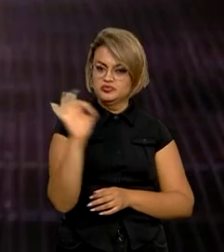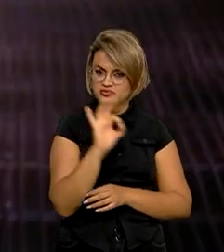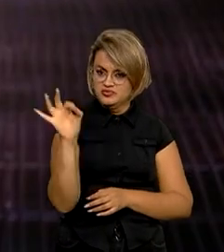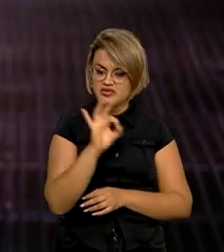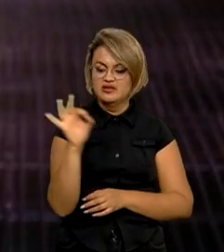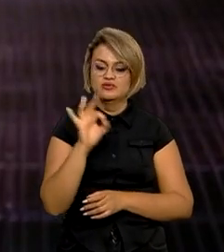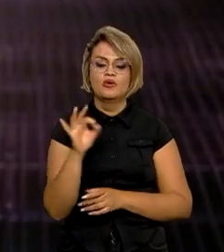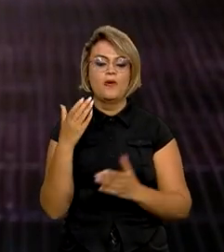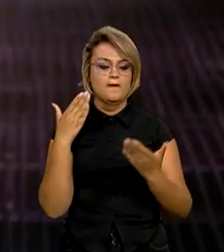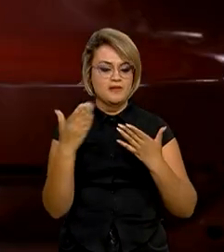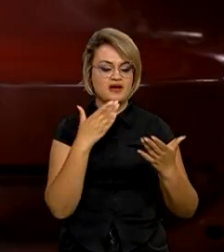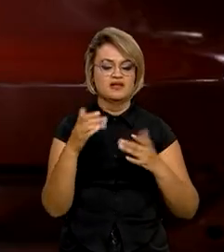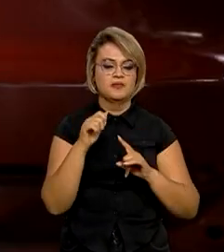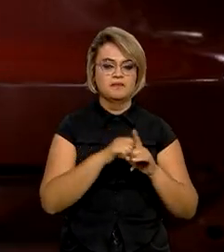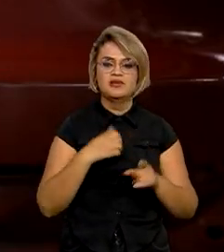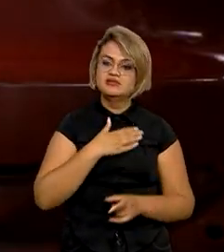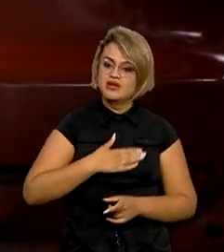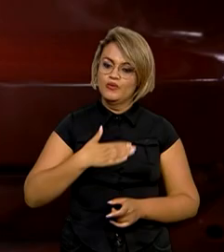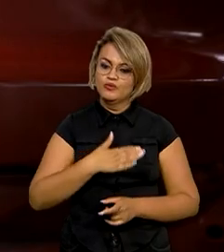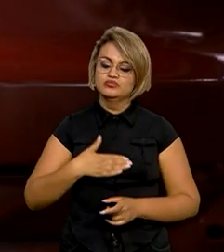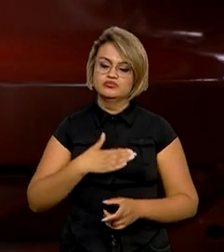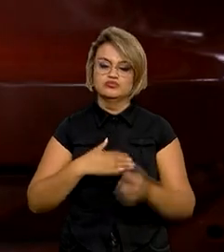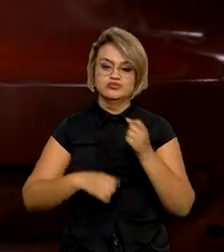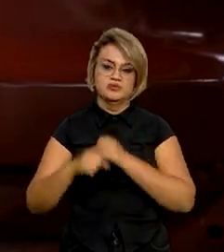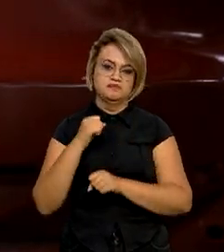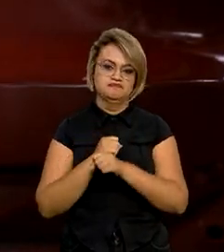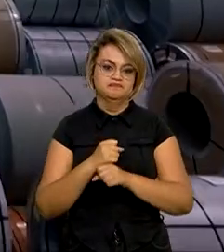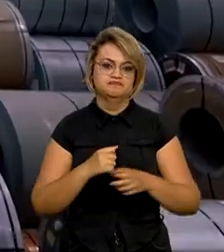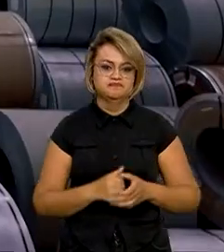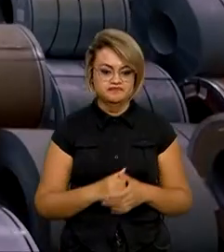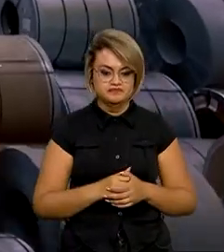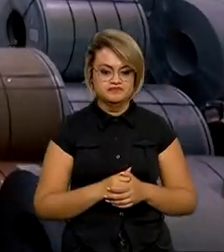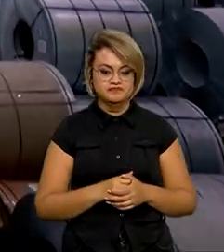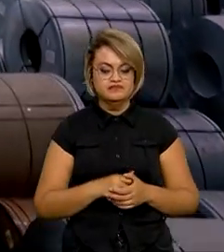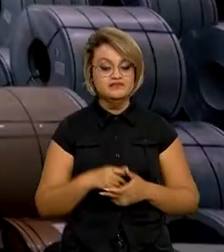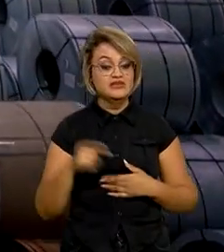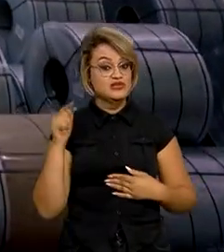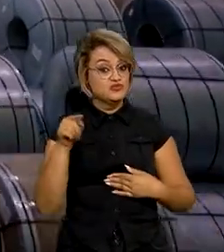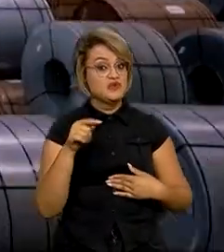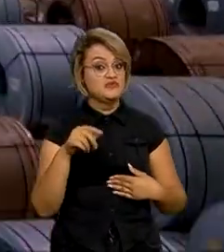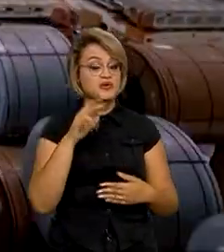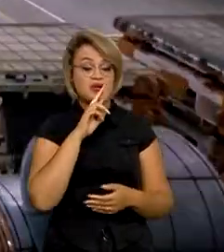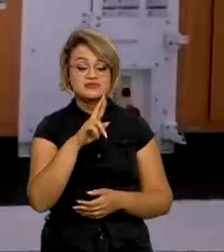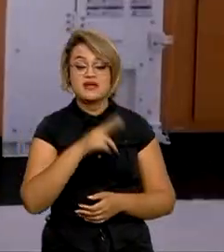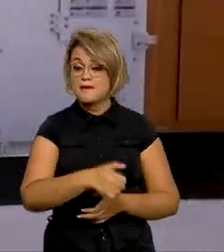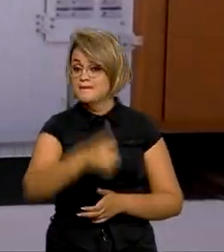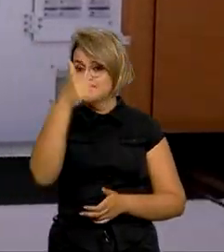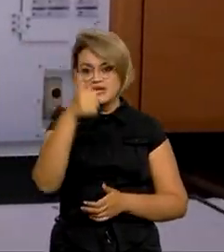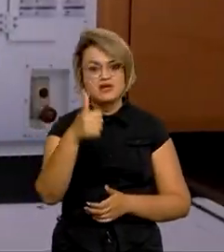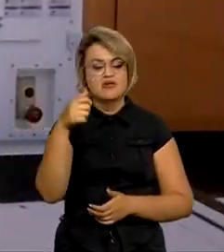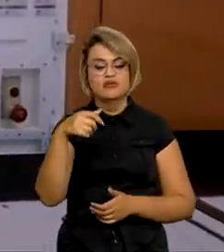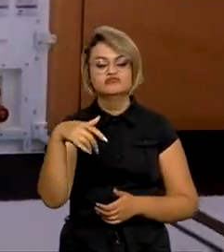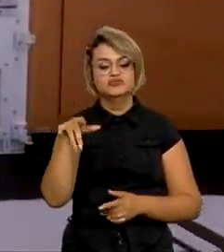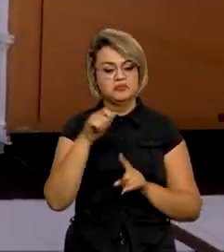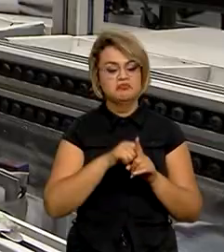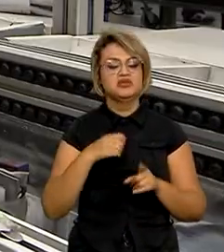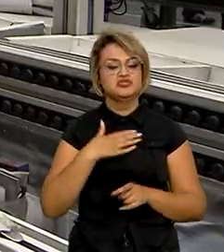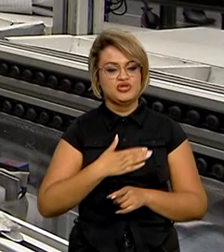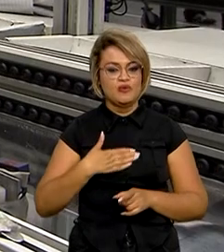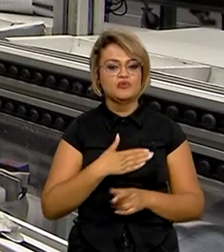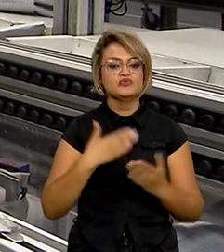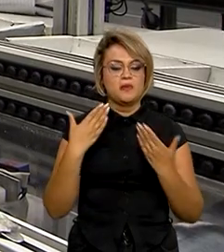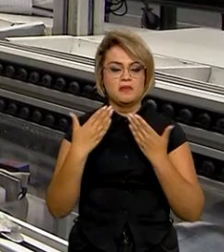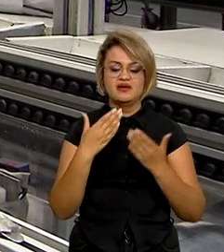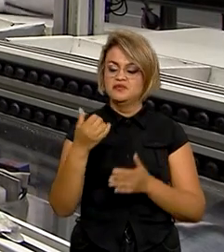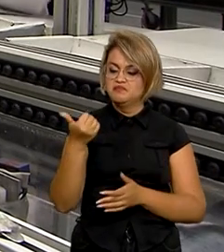137,8% em relação a agosto de 2022. Este é o melhor resultado do saldo comercial para agosto